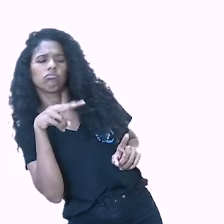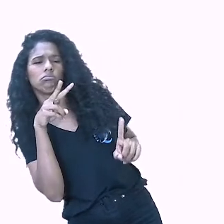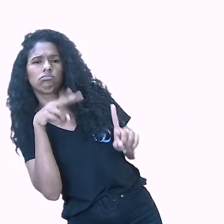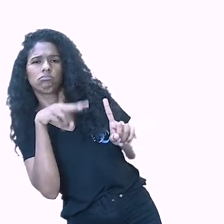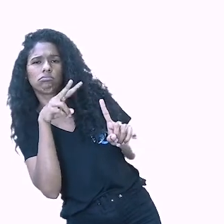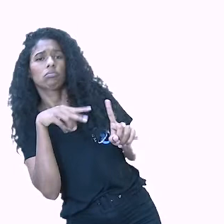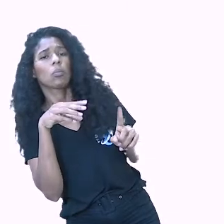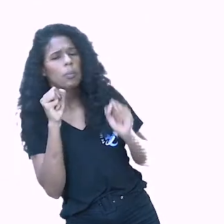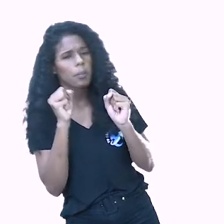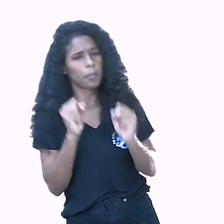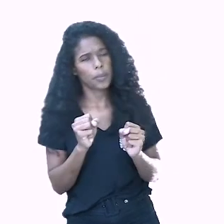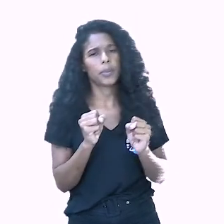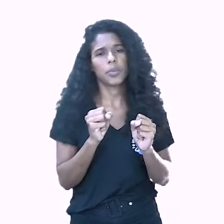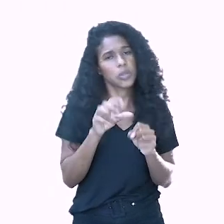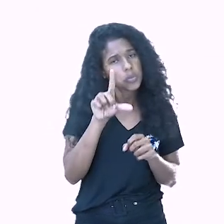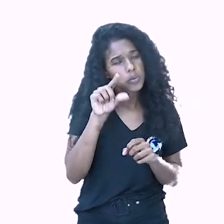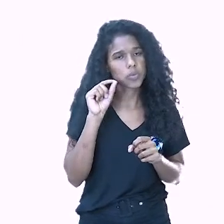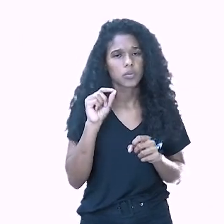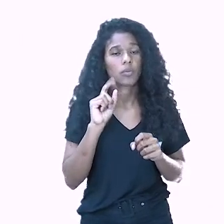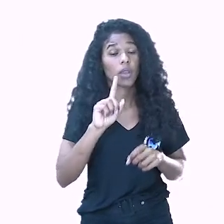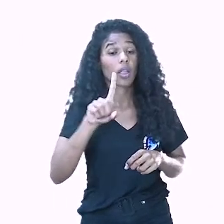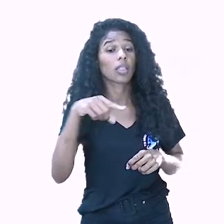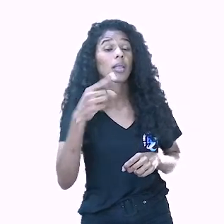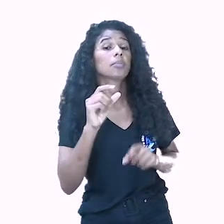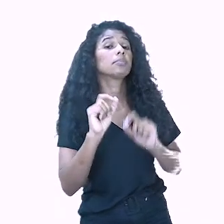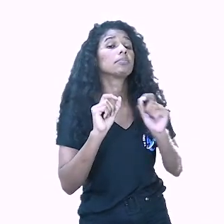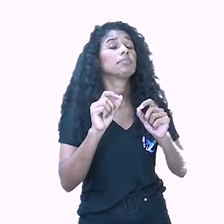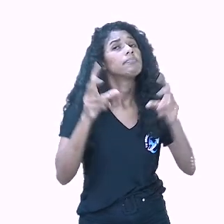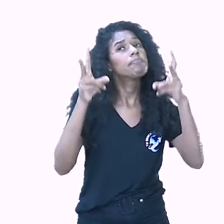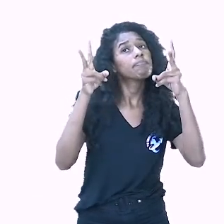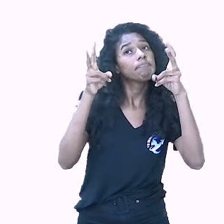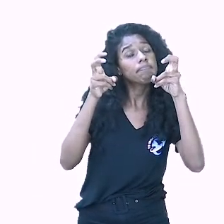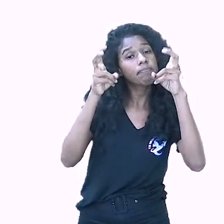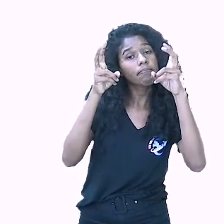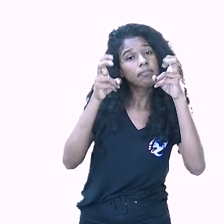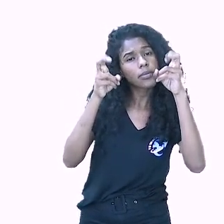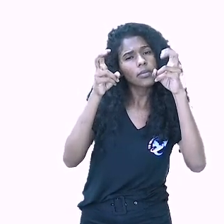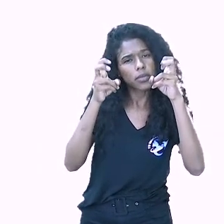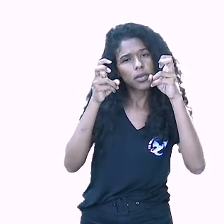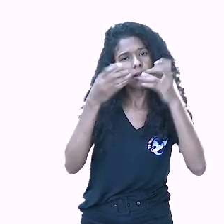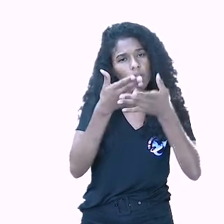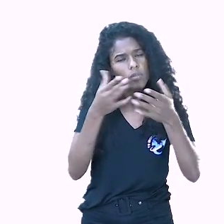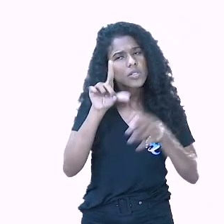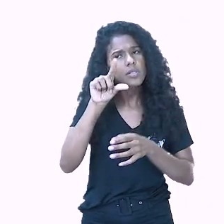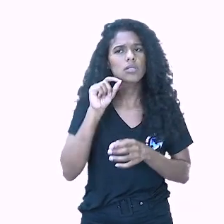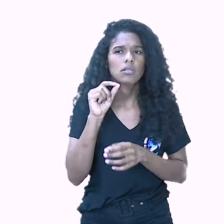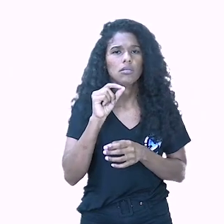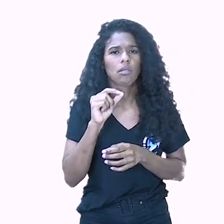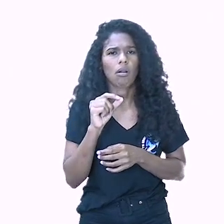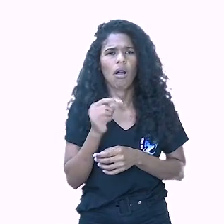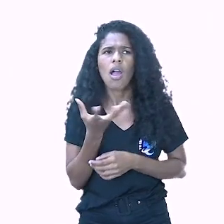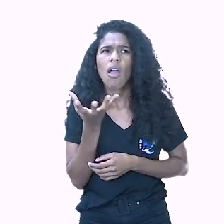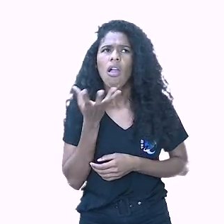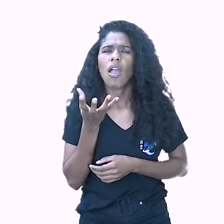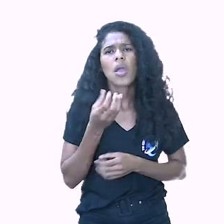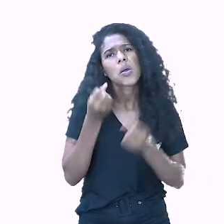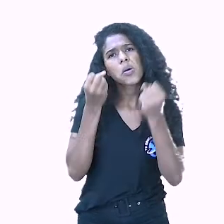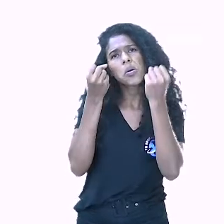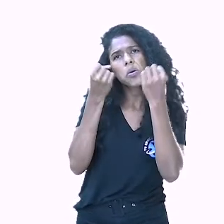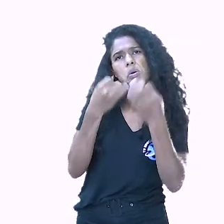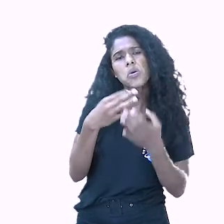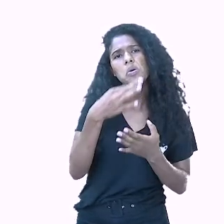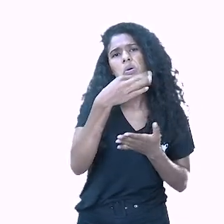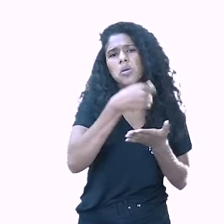narrativo. O próximo é escolher um tema. Sobre o que vocês querem falar? É bem livre o tema de vocês, tá